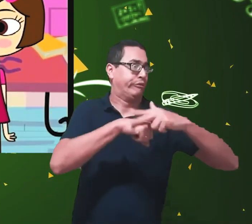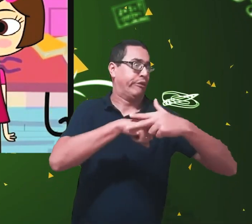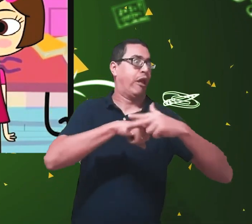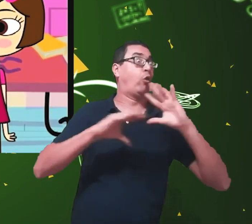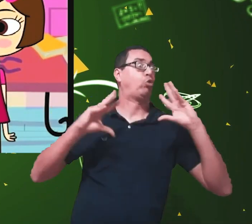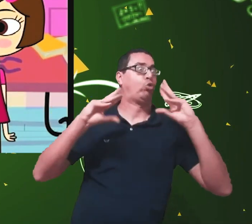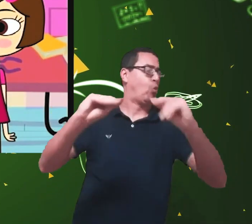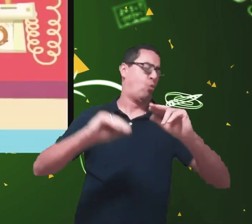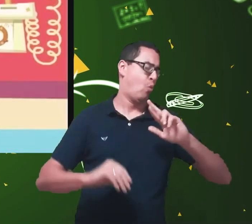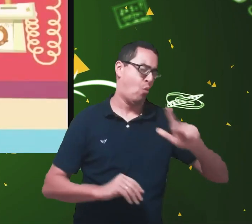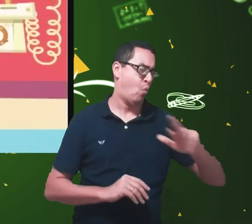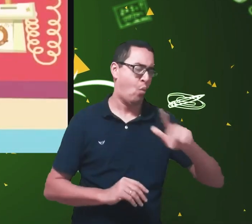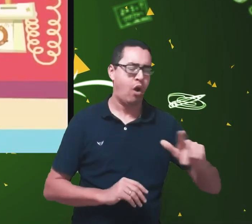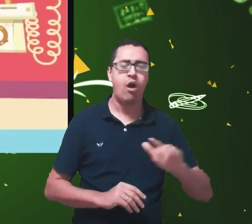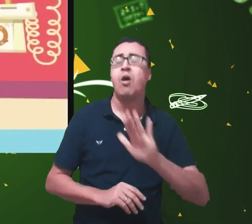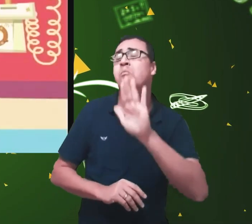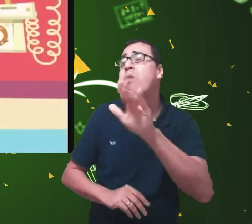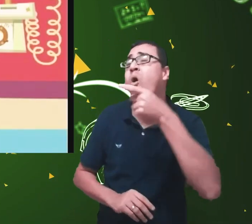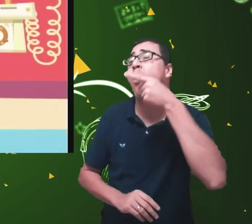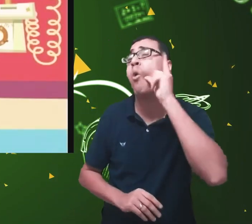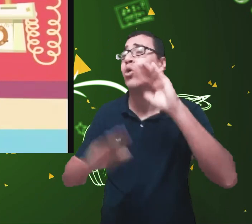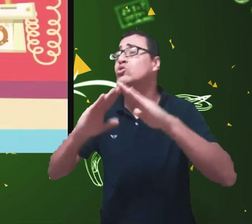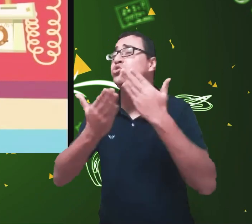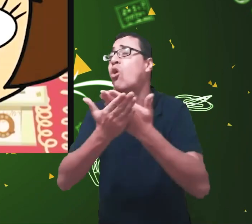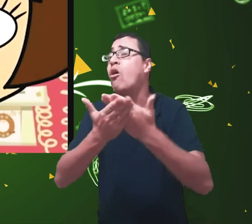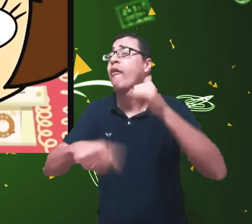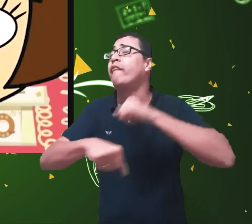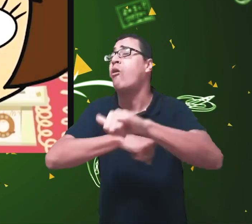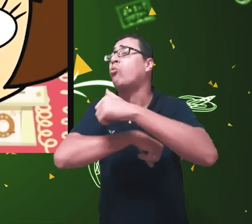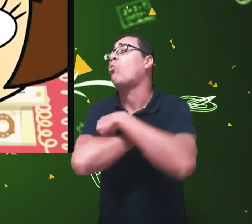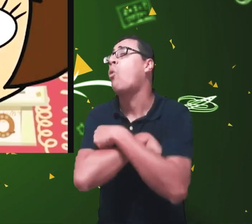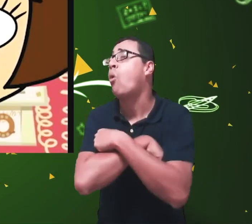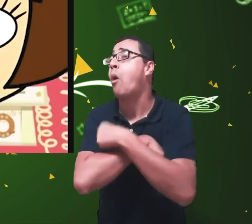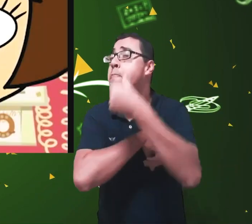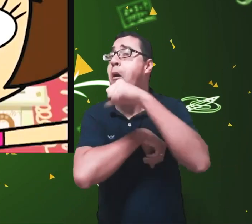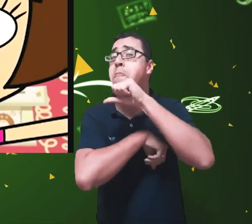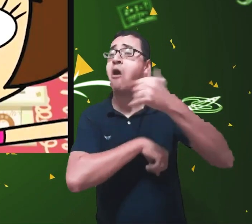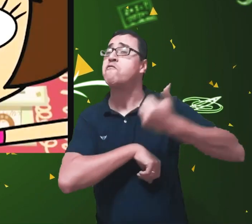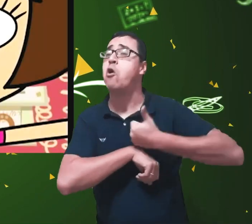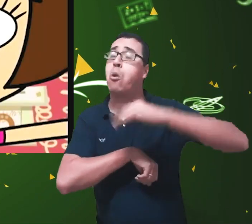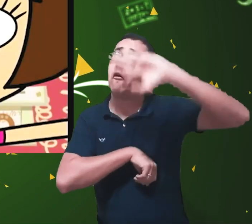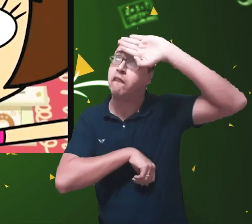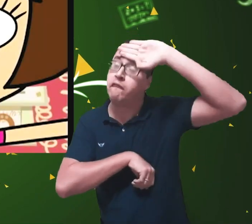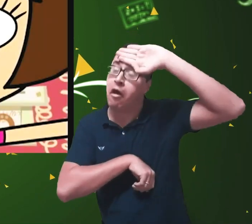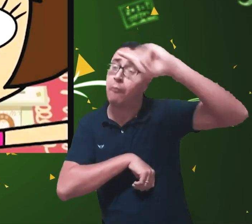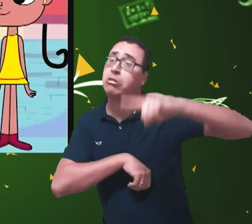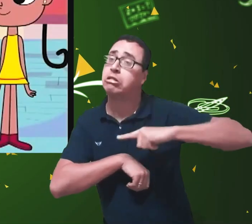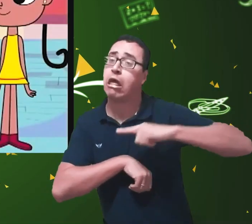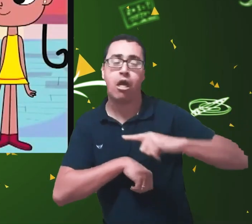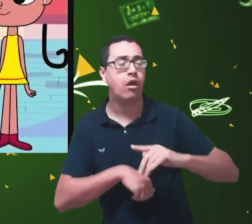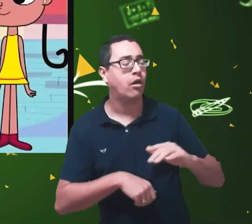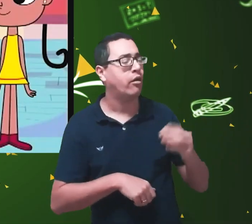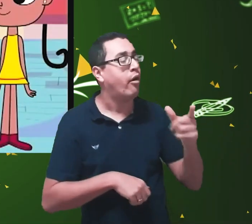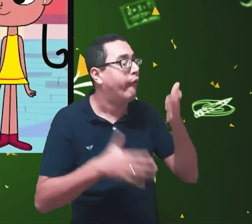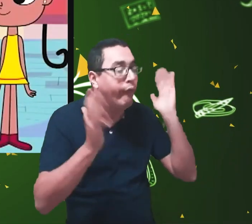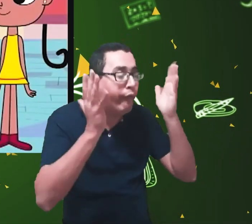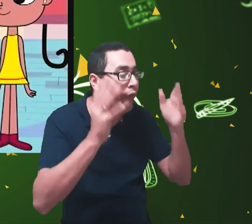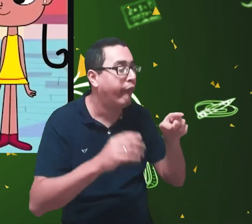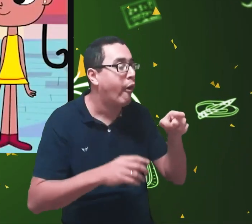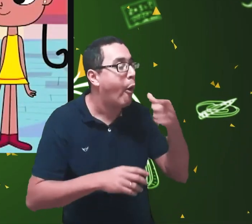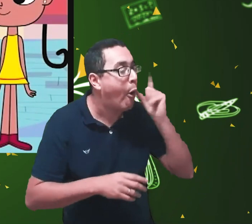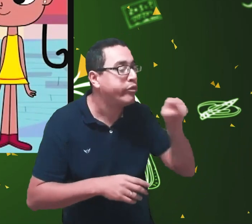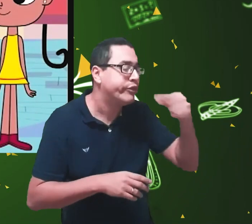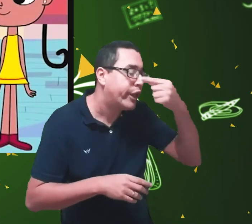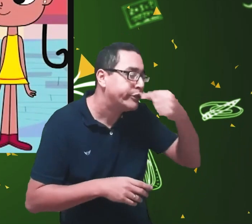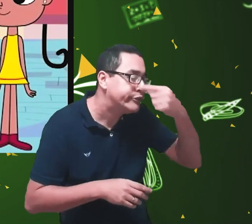na escola, hein? A mamãe falou que eu tava com febre. Porque você tava gripado, né? Ah, mas e se ela